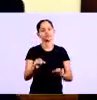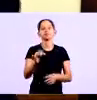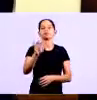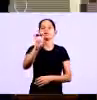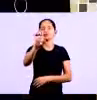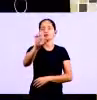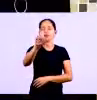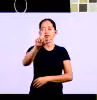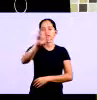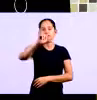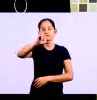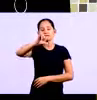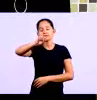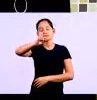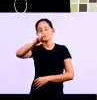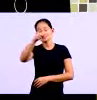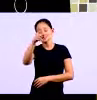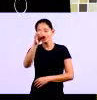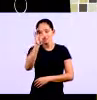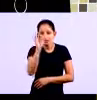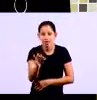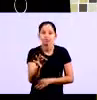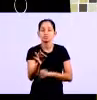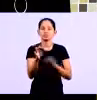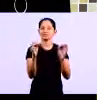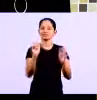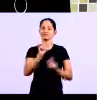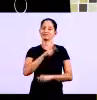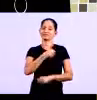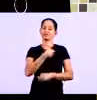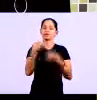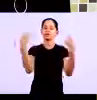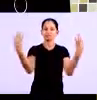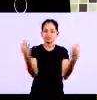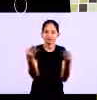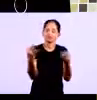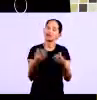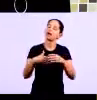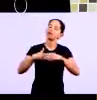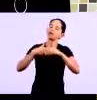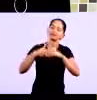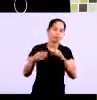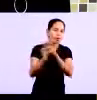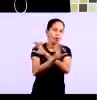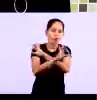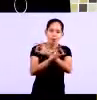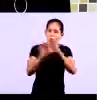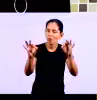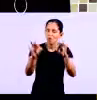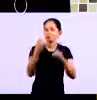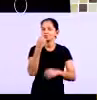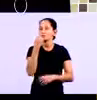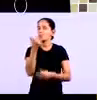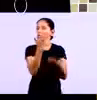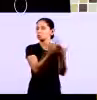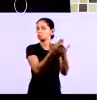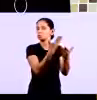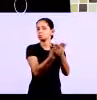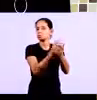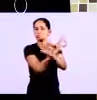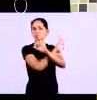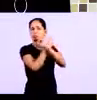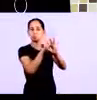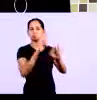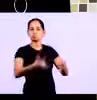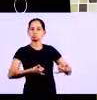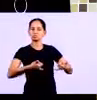100% legal. 100% legal? Ah, mano, ainda bem que eu tenho você, hein? coisa boa, um menino que estudou, Não vai isso aqui é ficar um